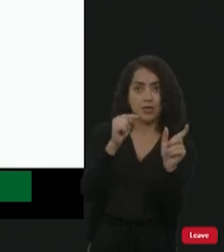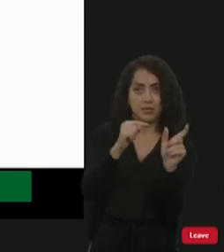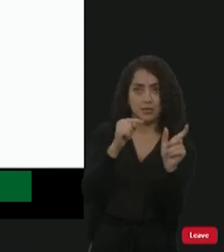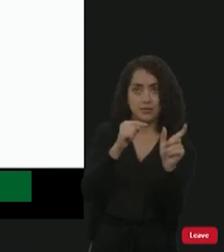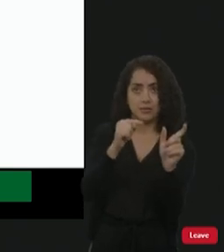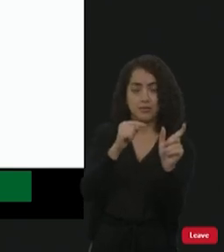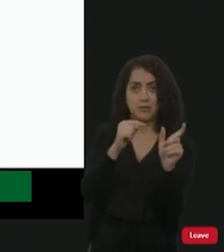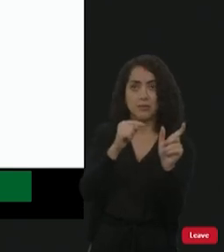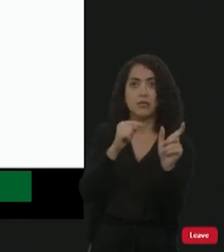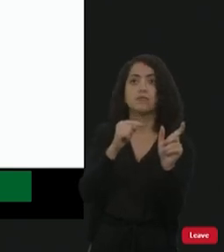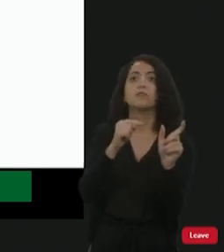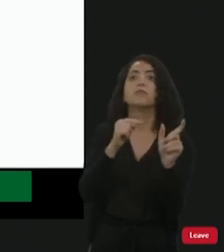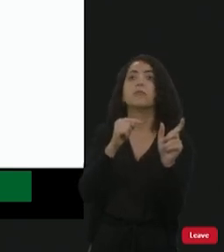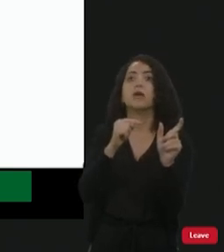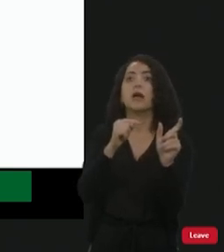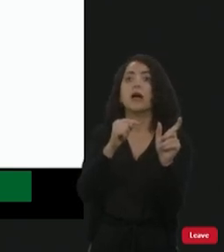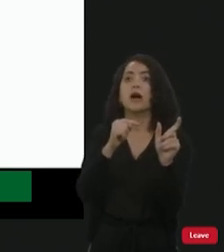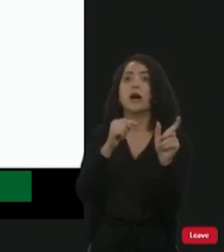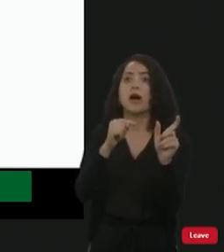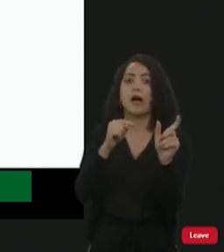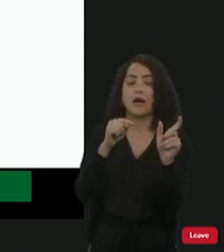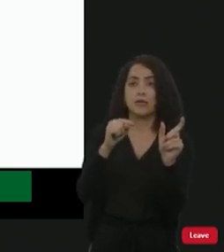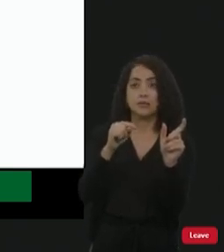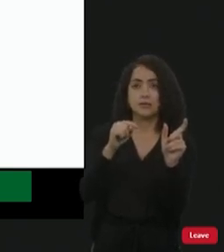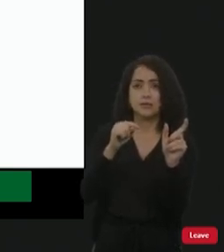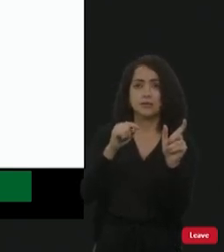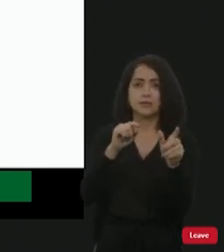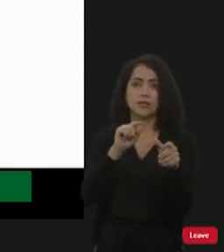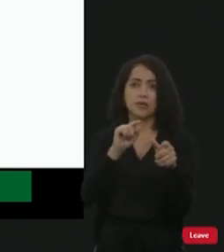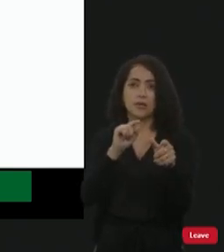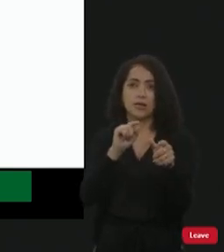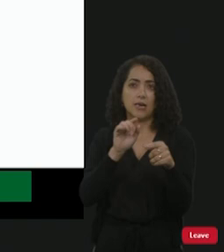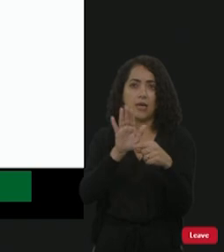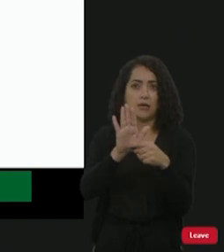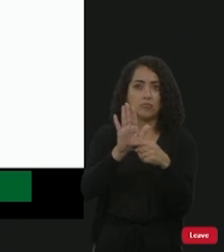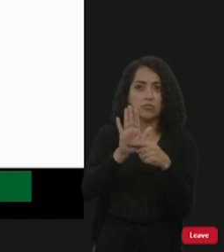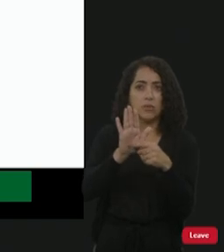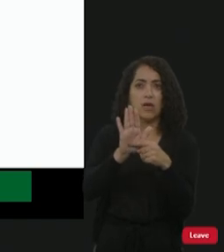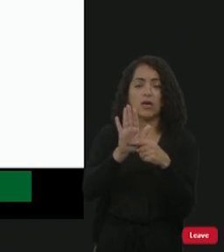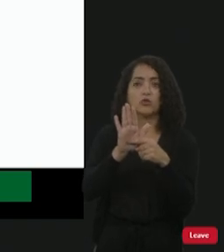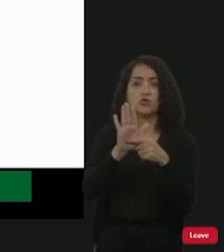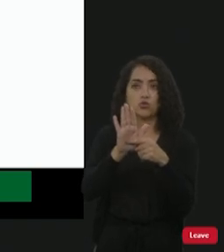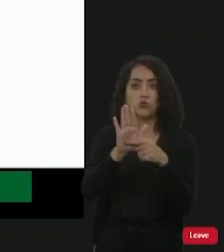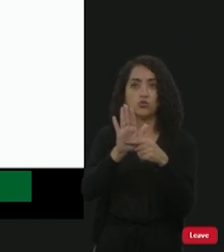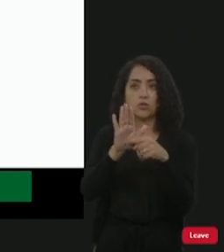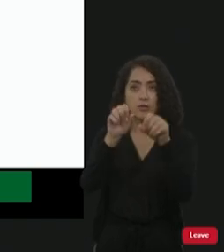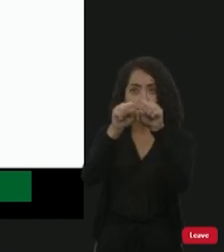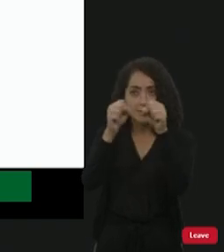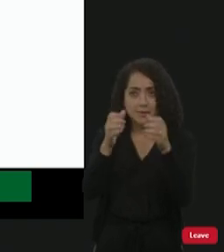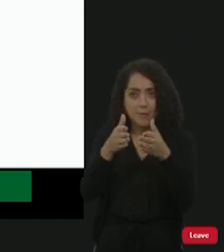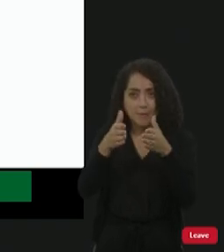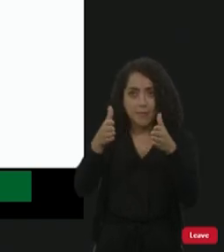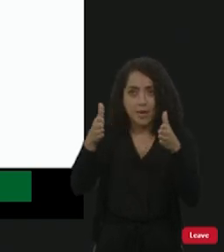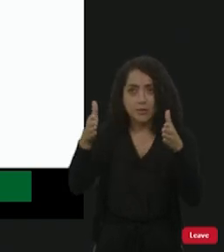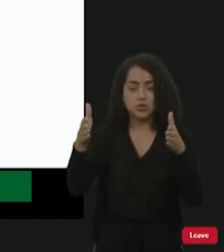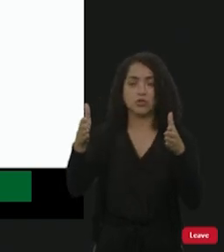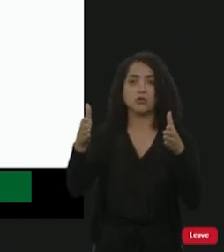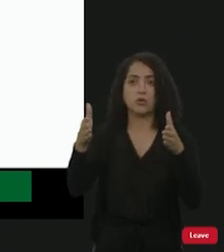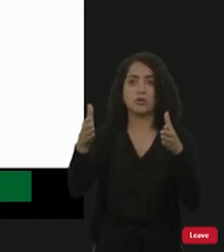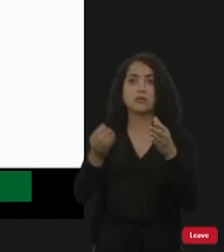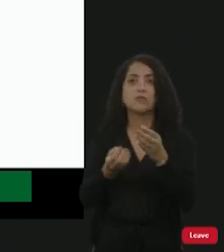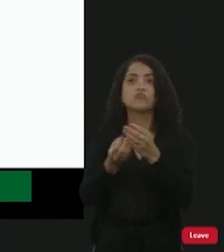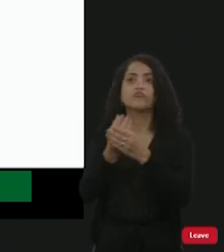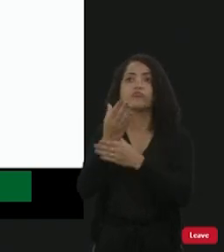temos a esfingomielina. Né? A esfingomielinase atua nessa molécula, essa partícula grande, e gera, então, a